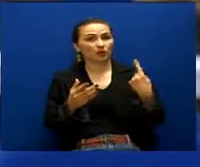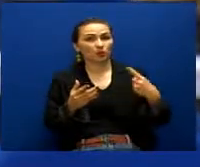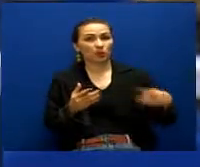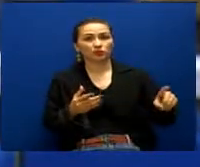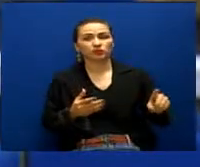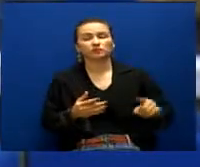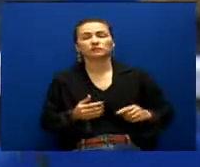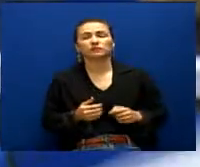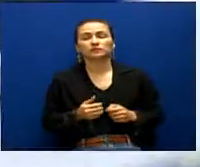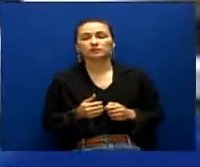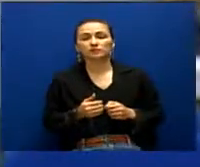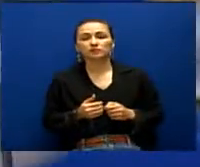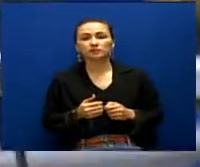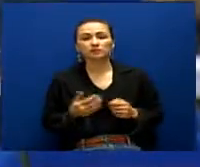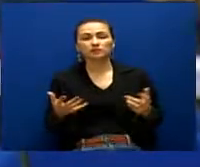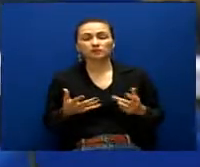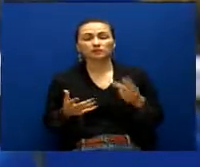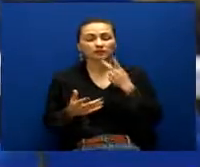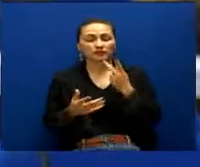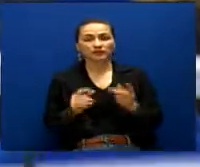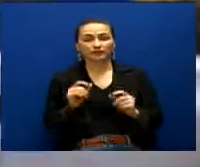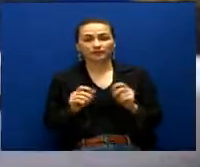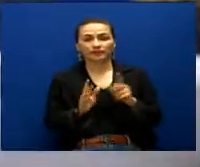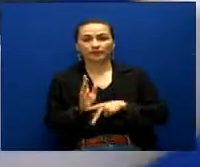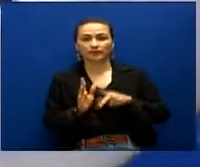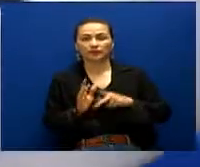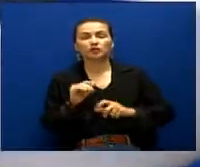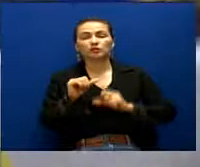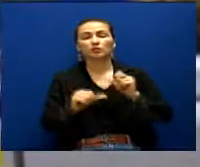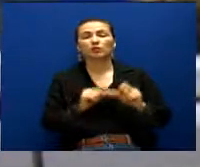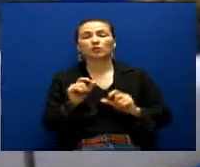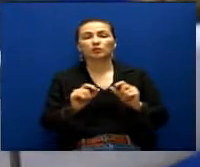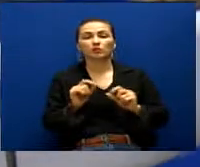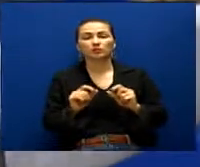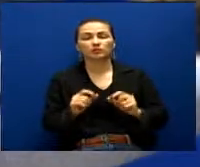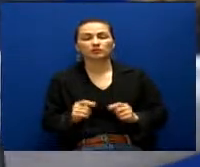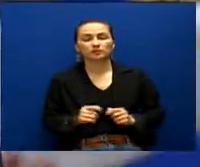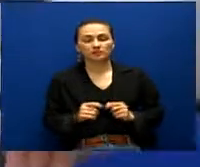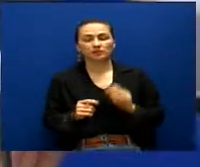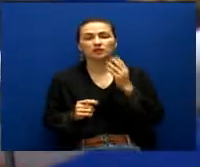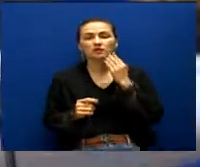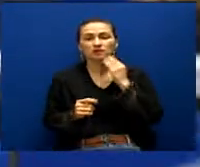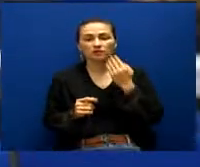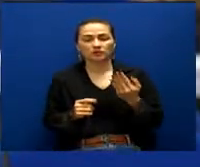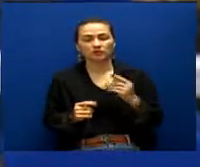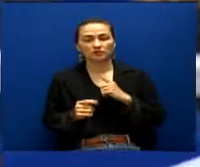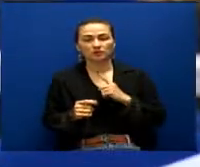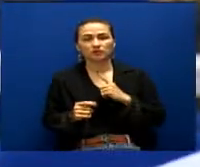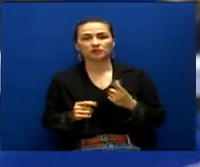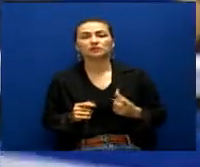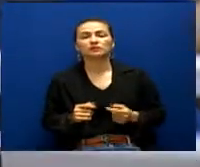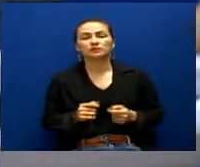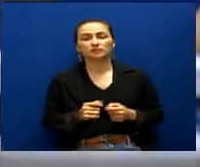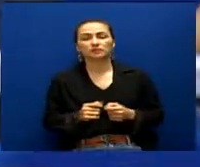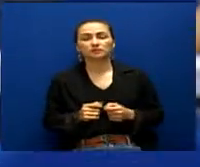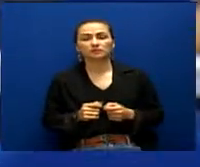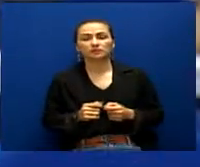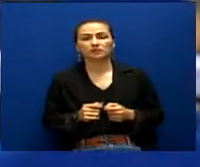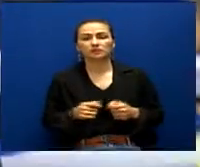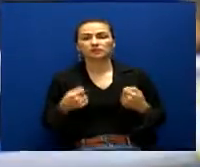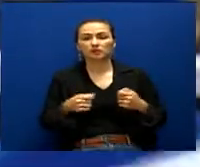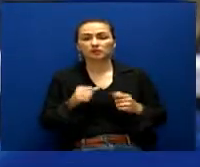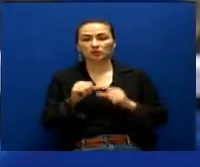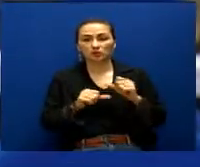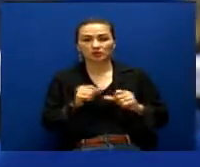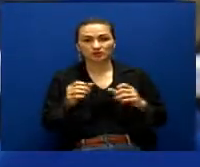As emendas, o projeto tem várias falhas, tem que ser corrigido, né? Criar mecanismos para que seja corrigido. As